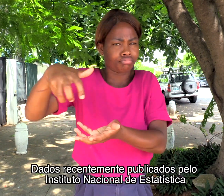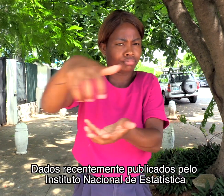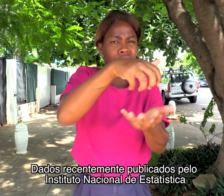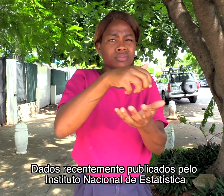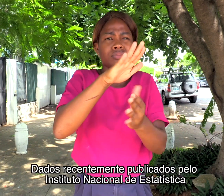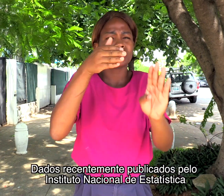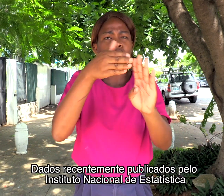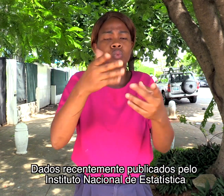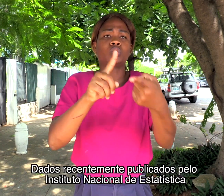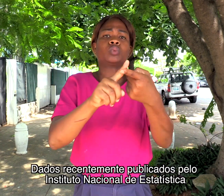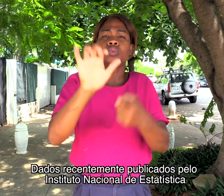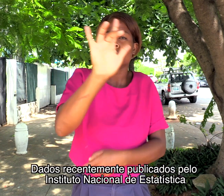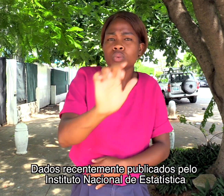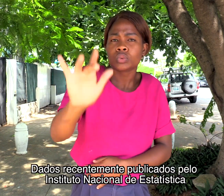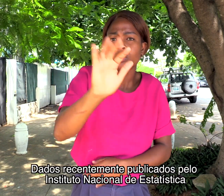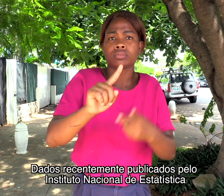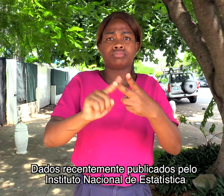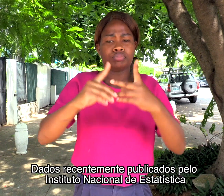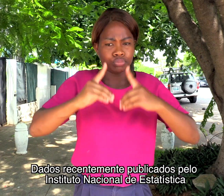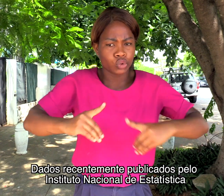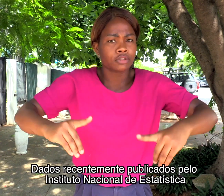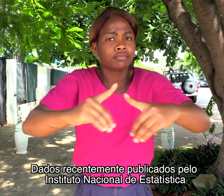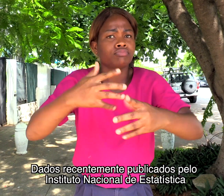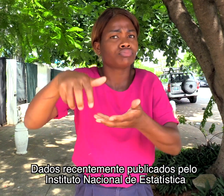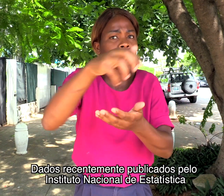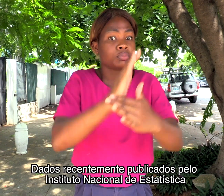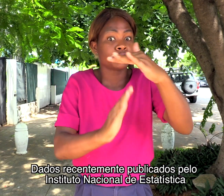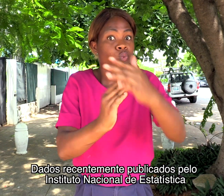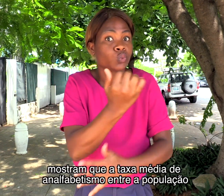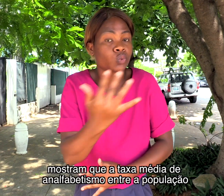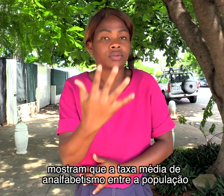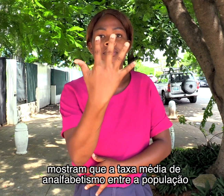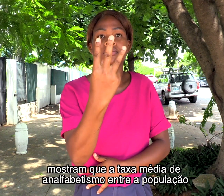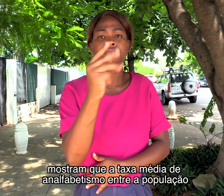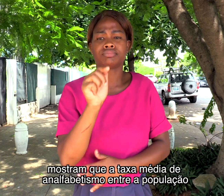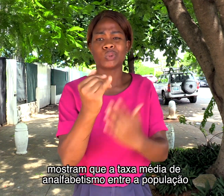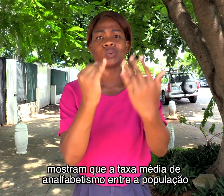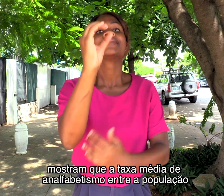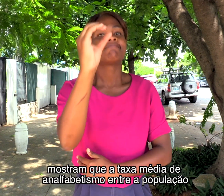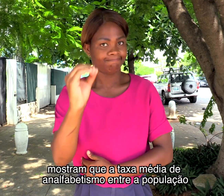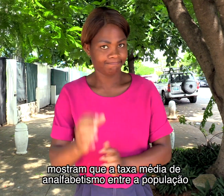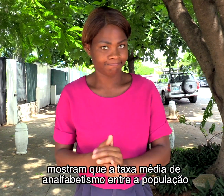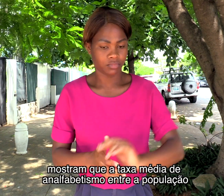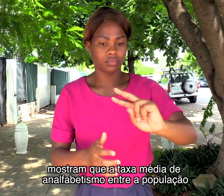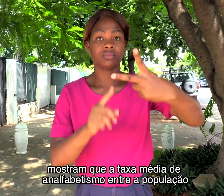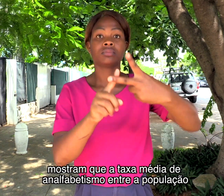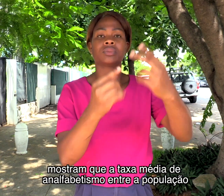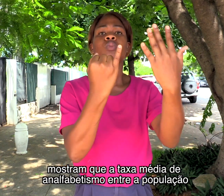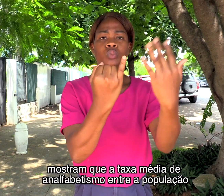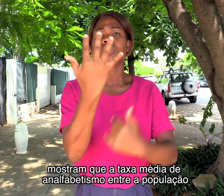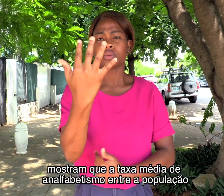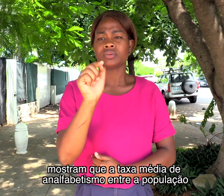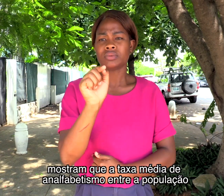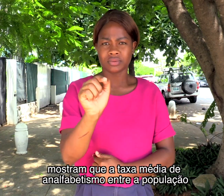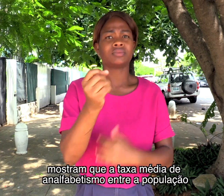Dados recentemente publicados pelo Instituto Nacional de Estatística mostram que a taxa média de analfabetismo